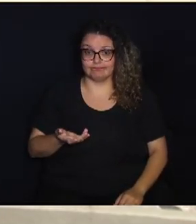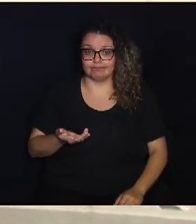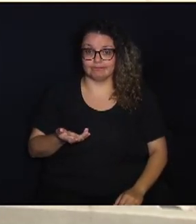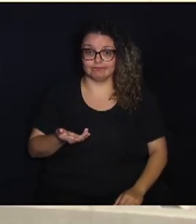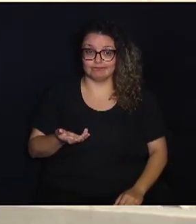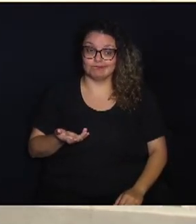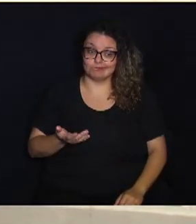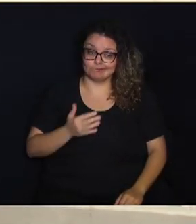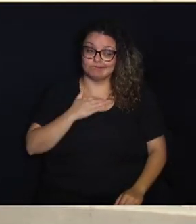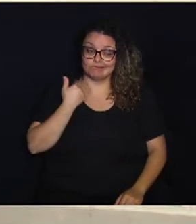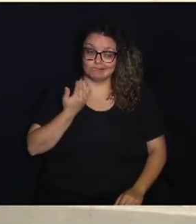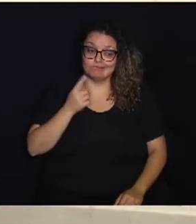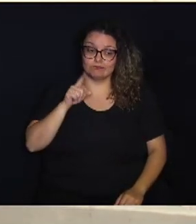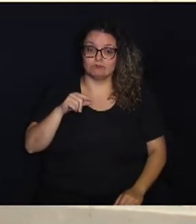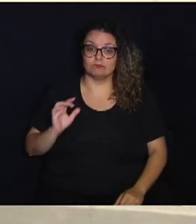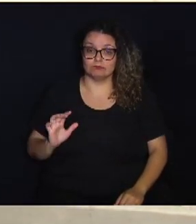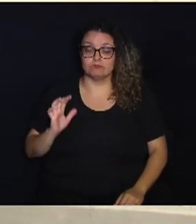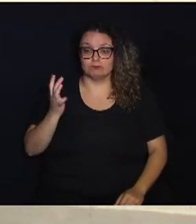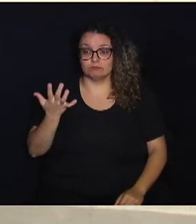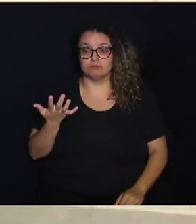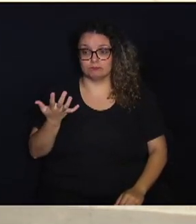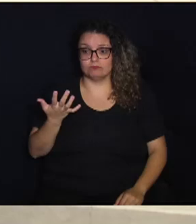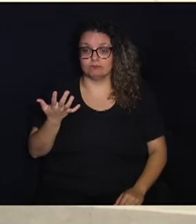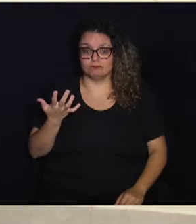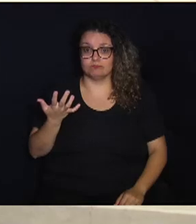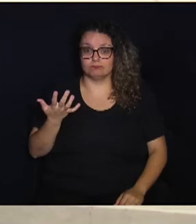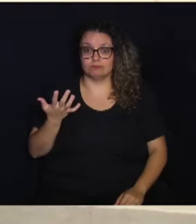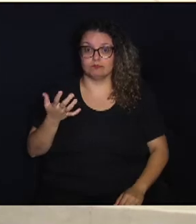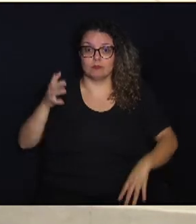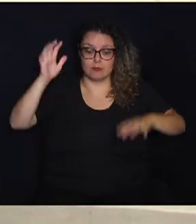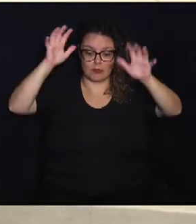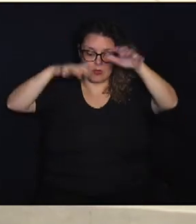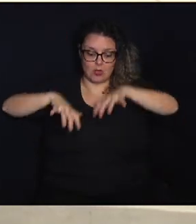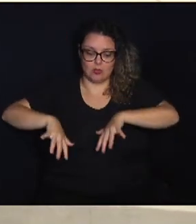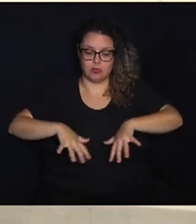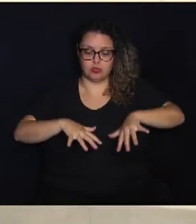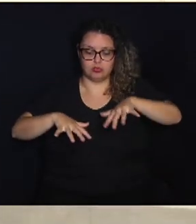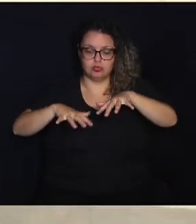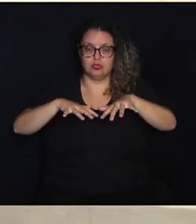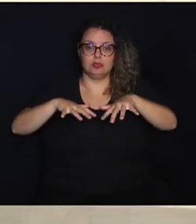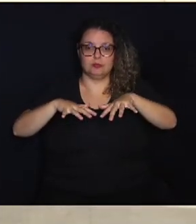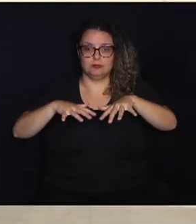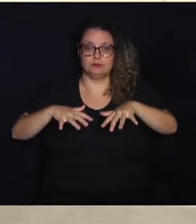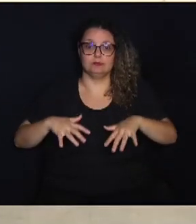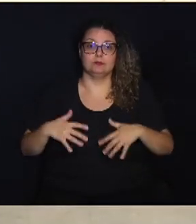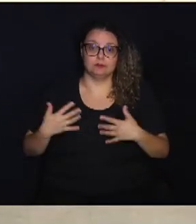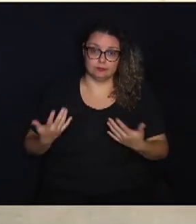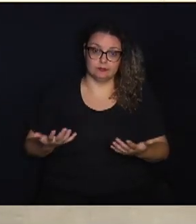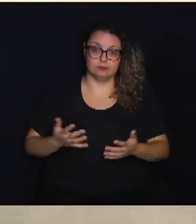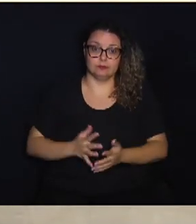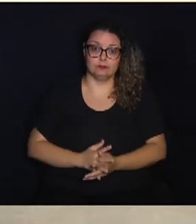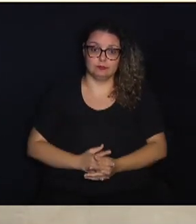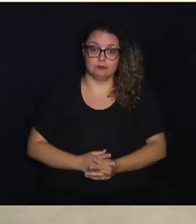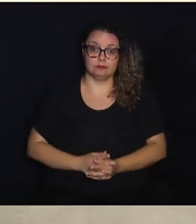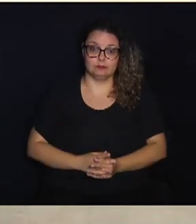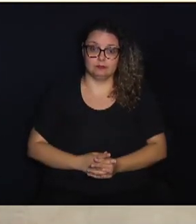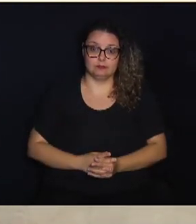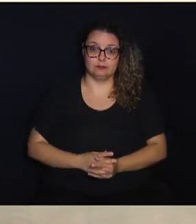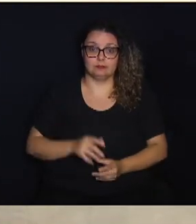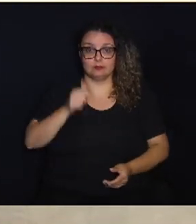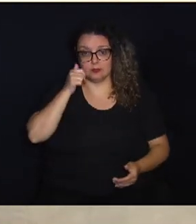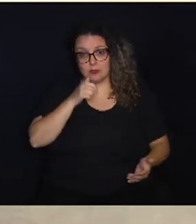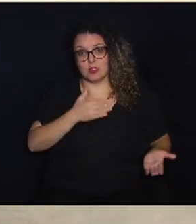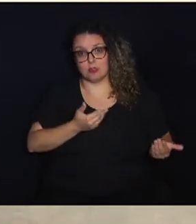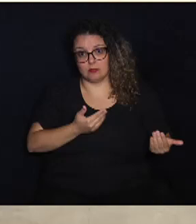perder a vida. Foi o caso que aconteceu na enchente que deu, né, no alagamento, onde uma moça